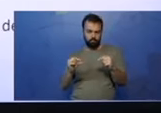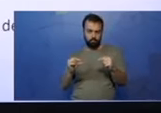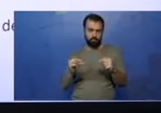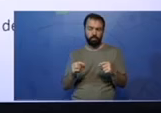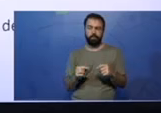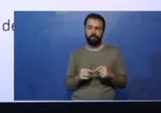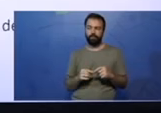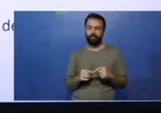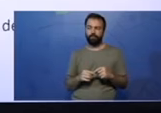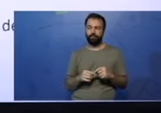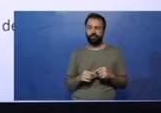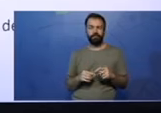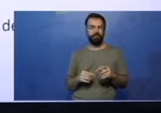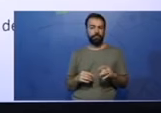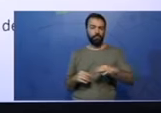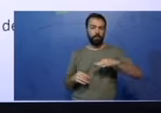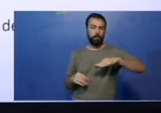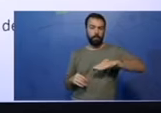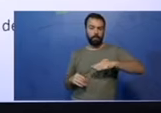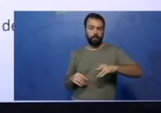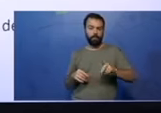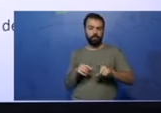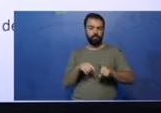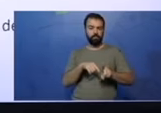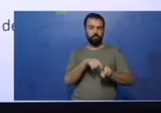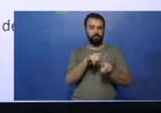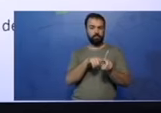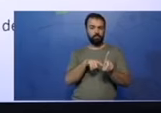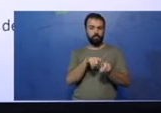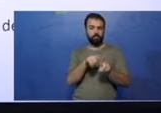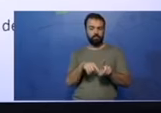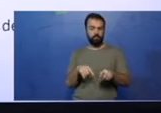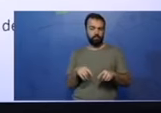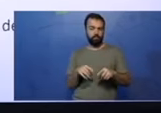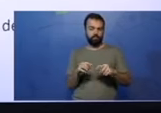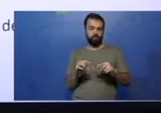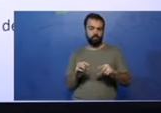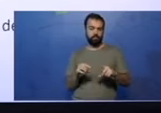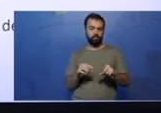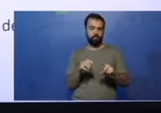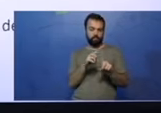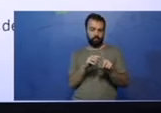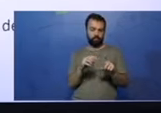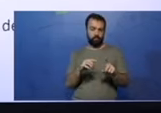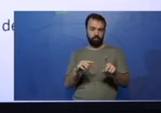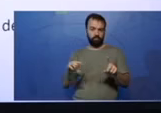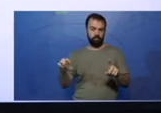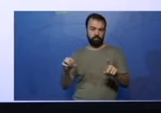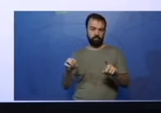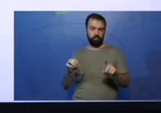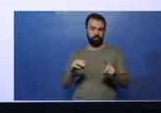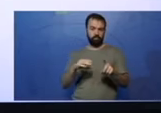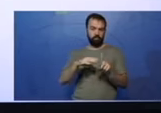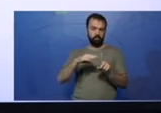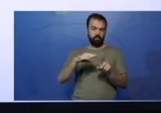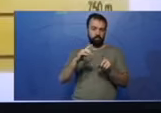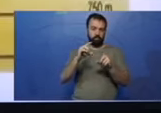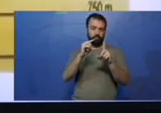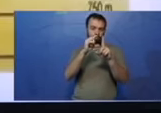Portanto, a temperatura de ebulição da água e de outros líquidos diminui à medida que aumentamos a